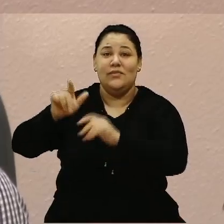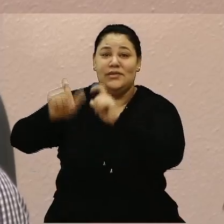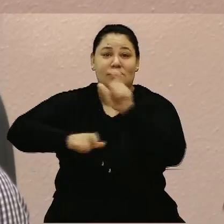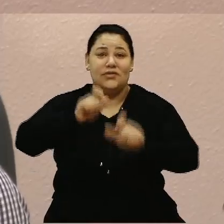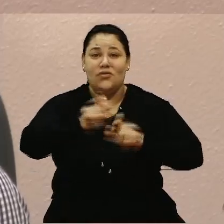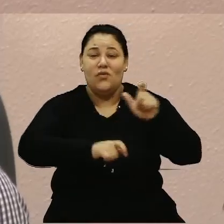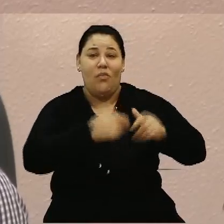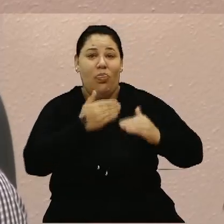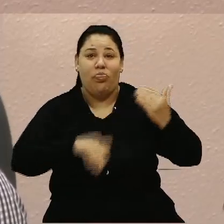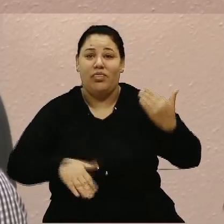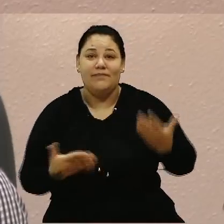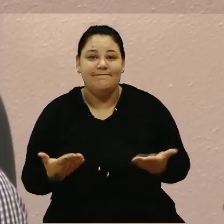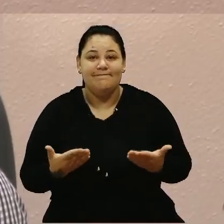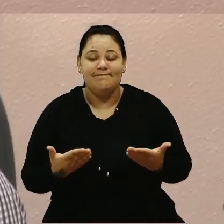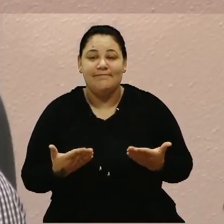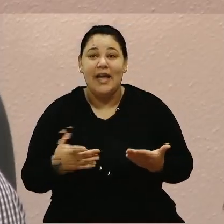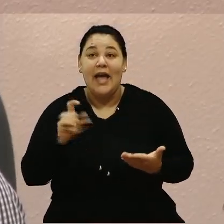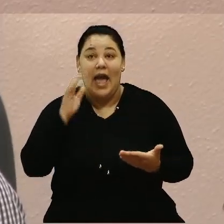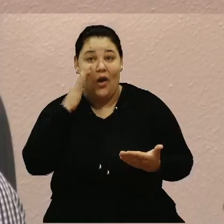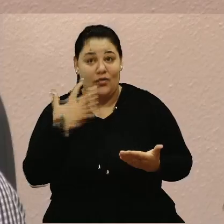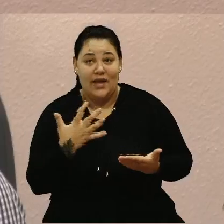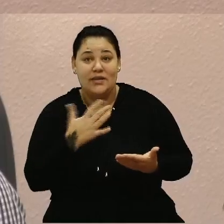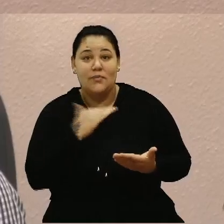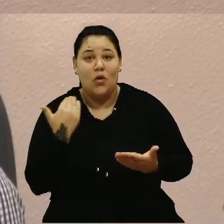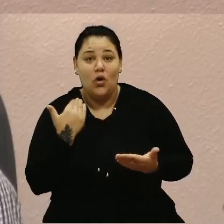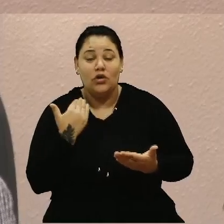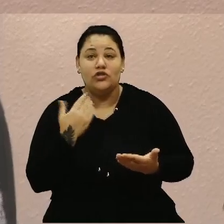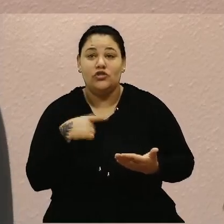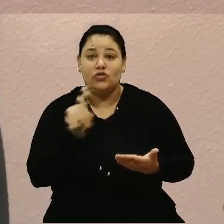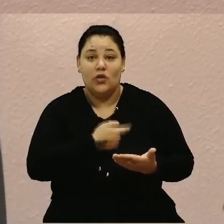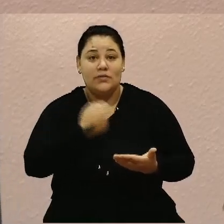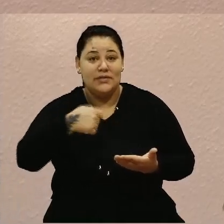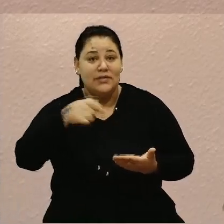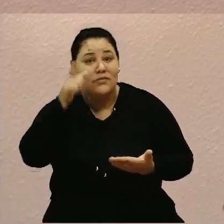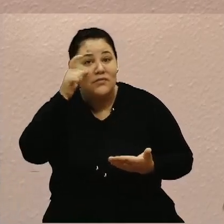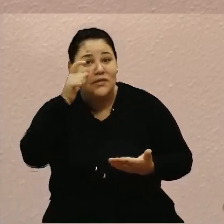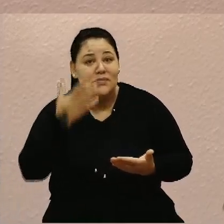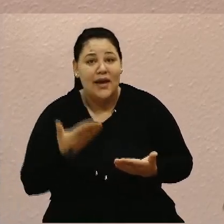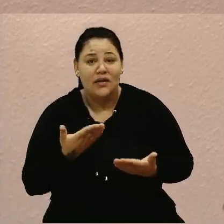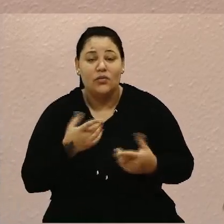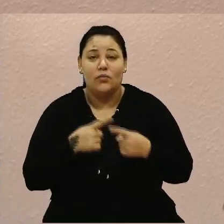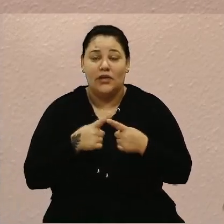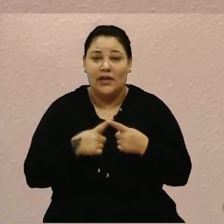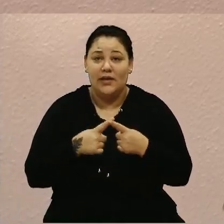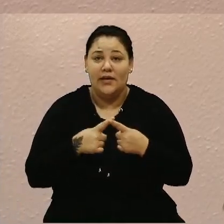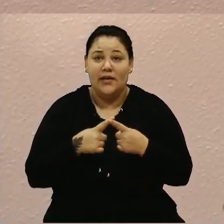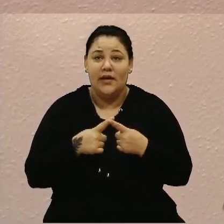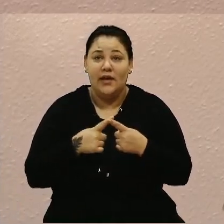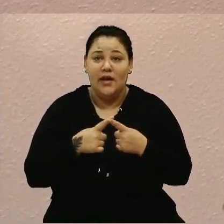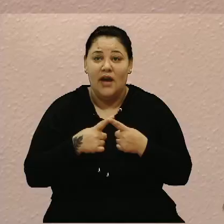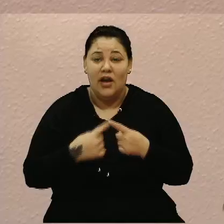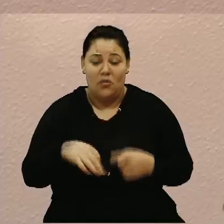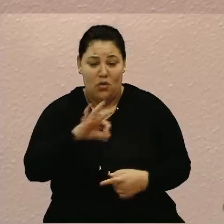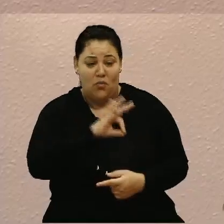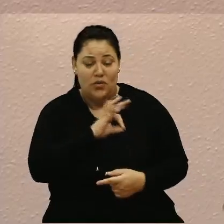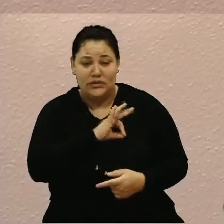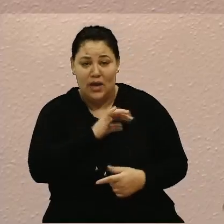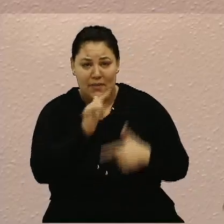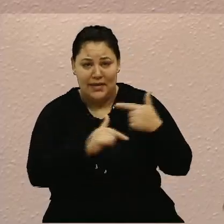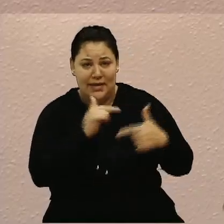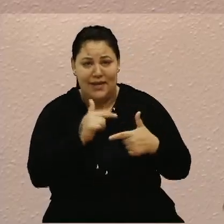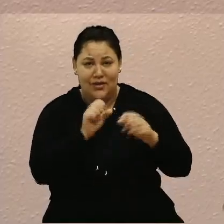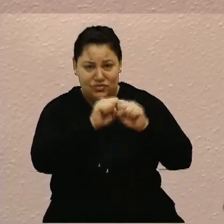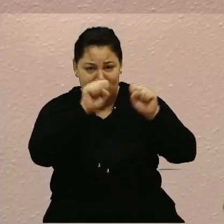outra. E aí, quando isso acontece, nós precisamos de um alerta, sim. E aí nós colocamos os policiais de linha de frente de um